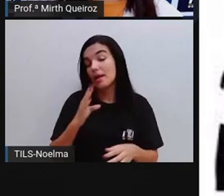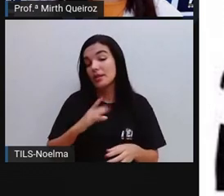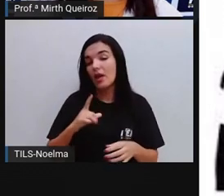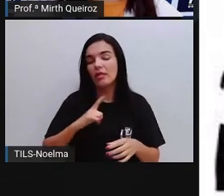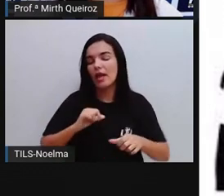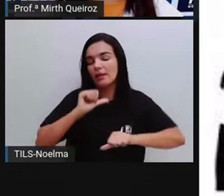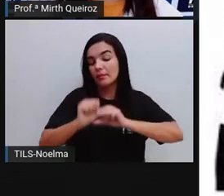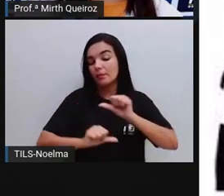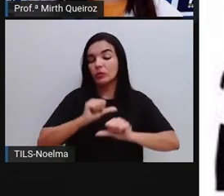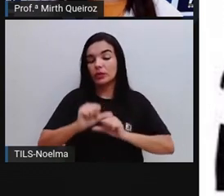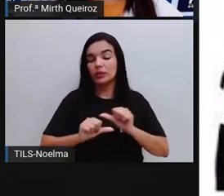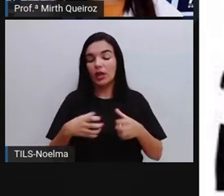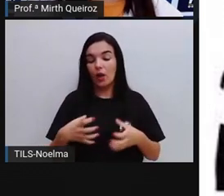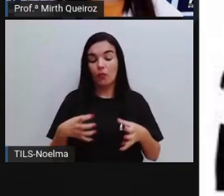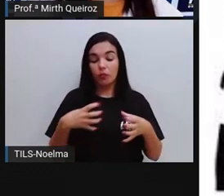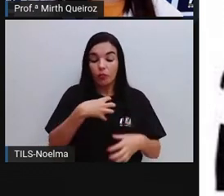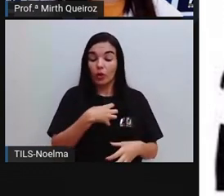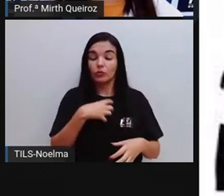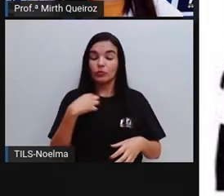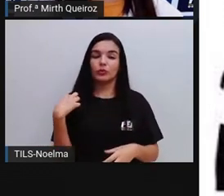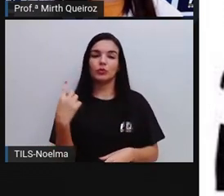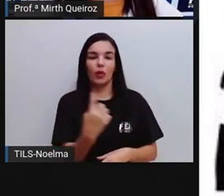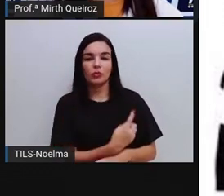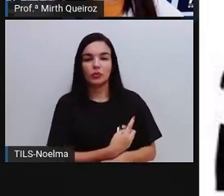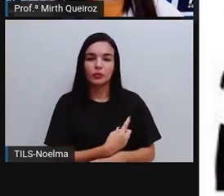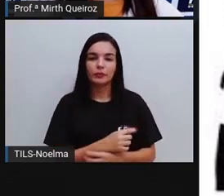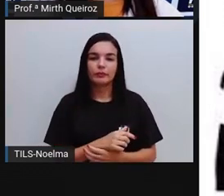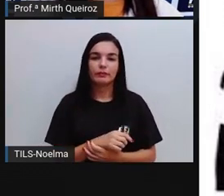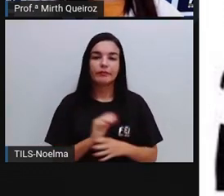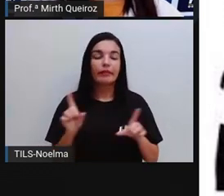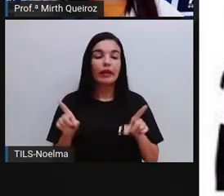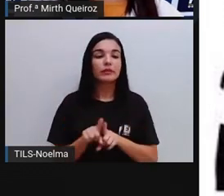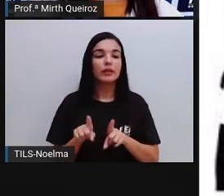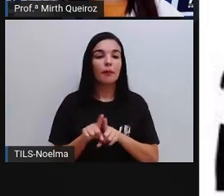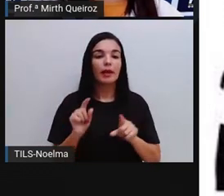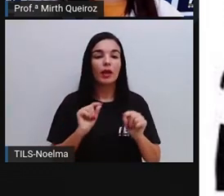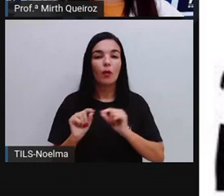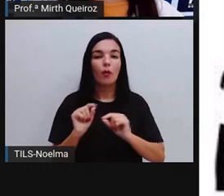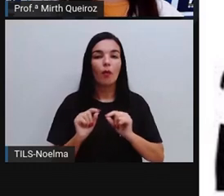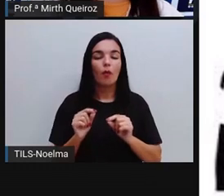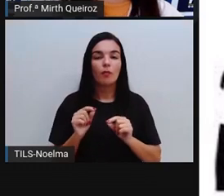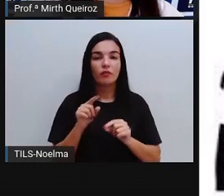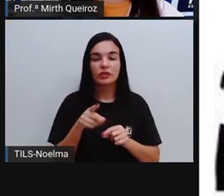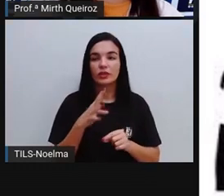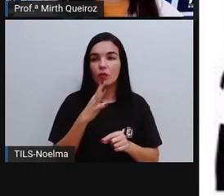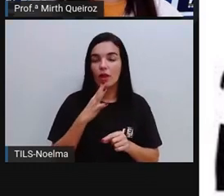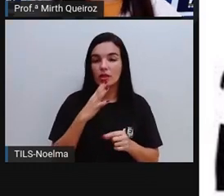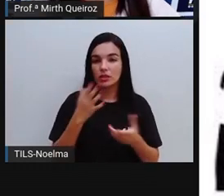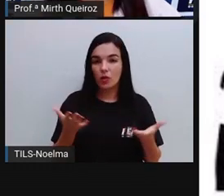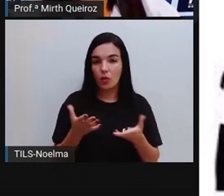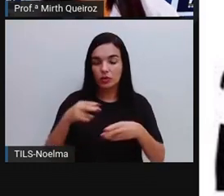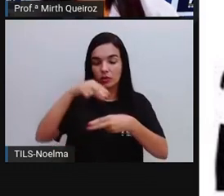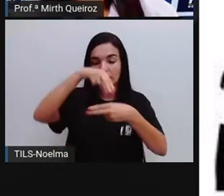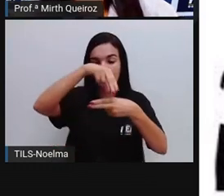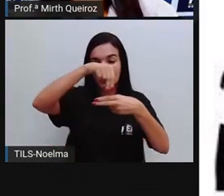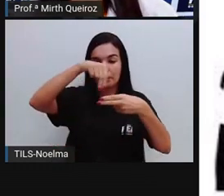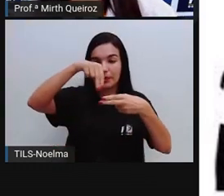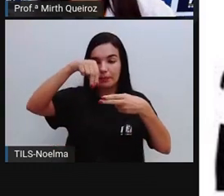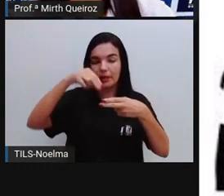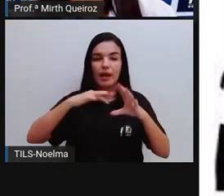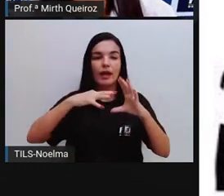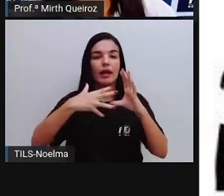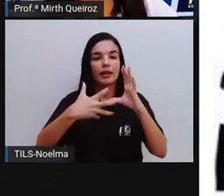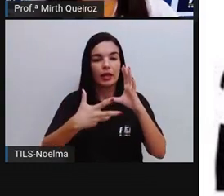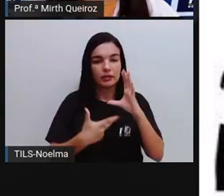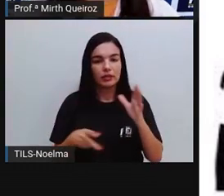Ela é colocada ao nosso modo, do nosso jeito. E a forma como a gente conhece hoje o cordel é característica de quem?